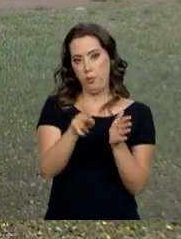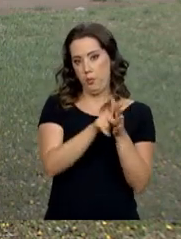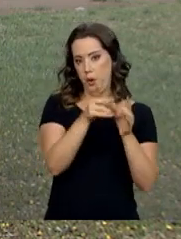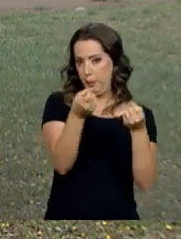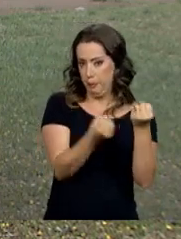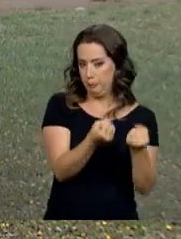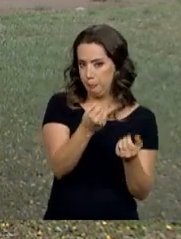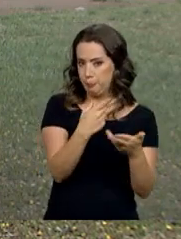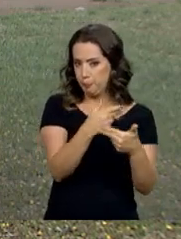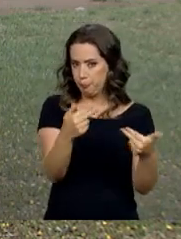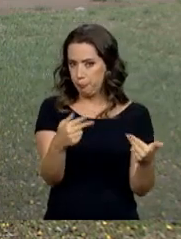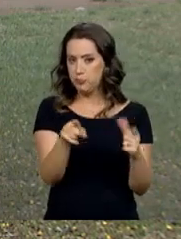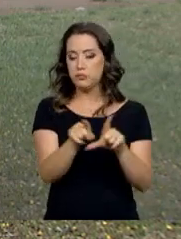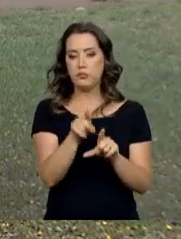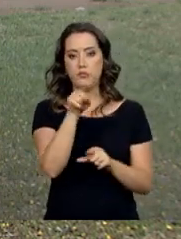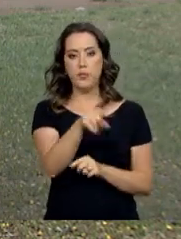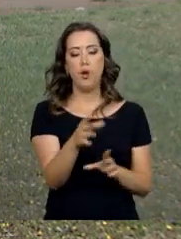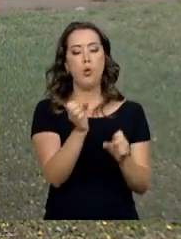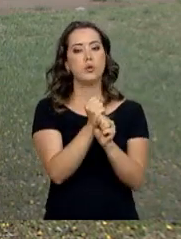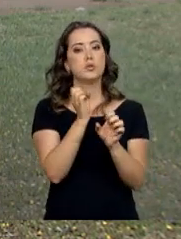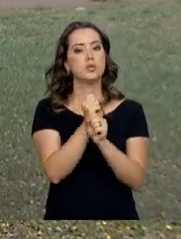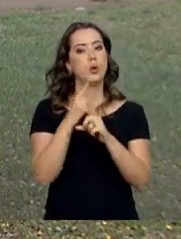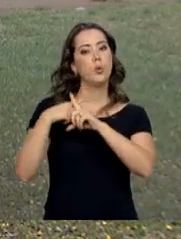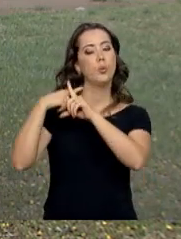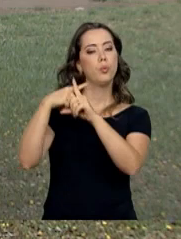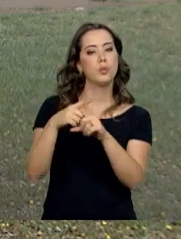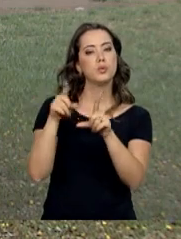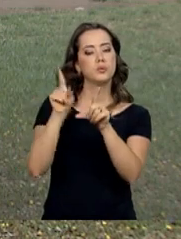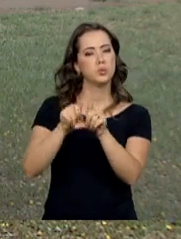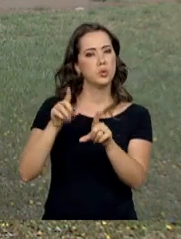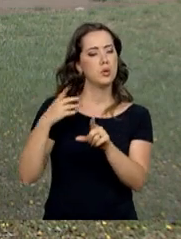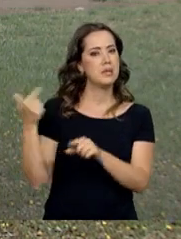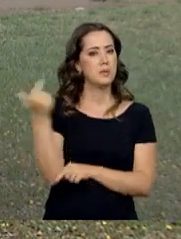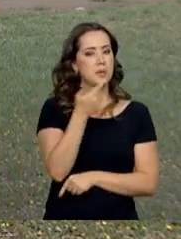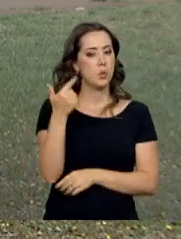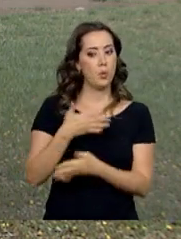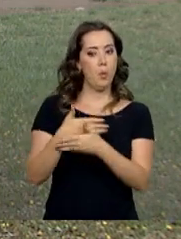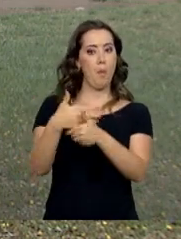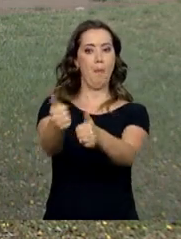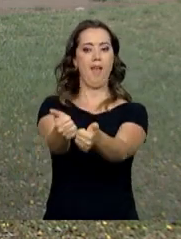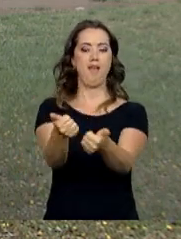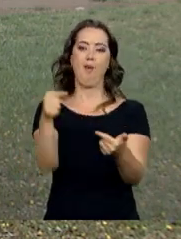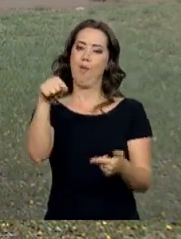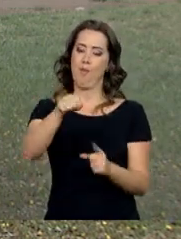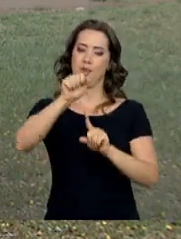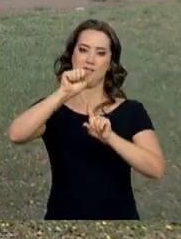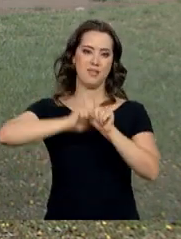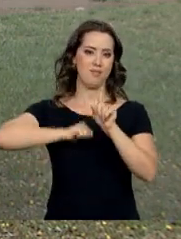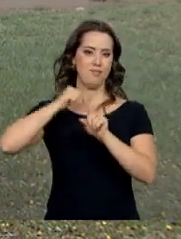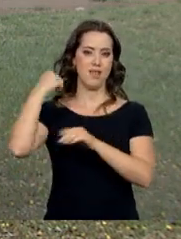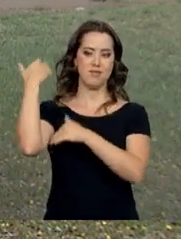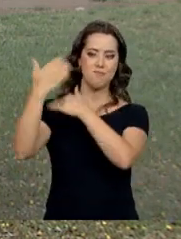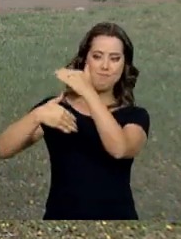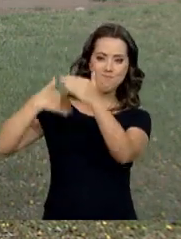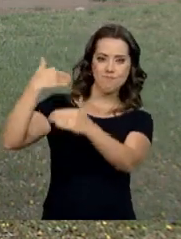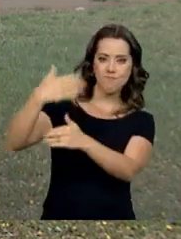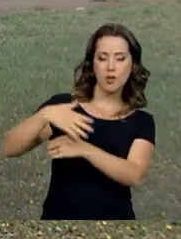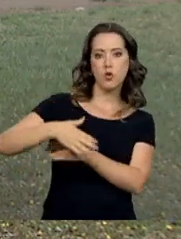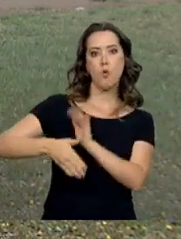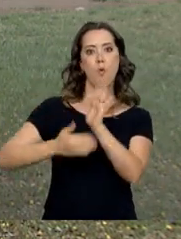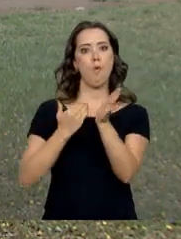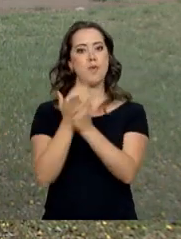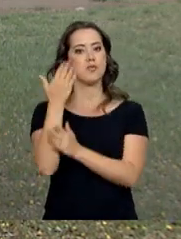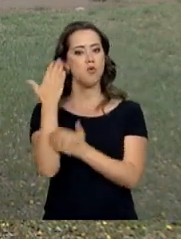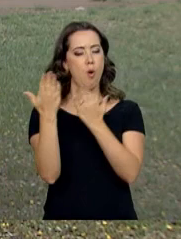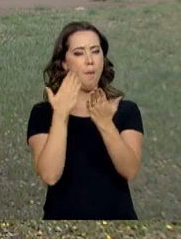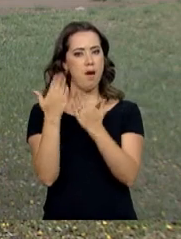comercial do país registrado em setembro é o segundo melhor para esse mês na série histórica do governo que começou